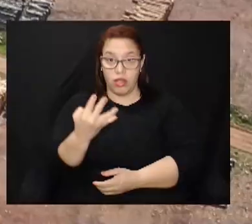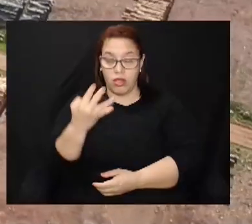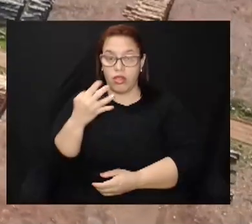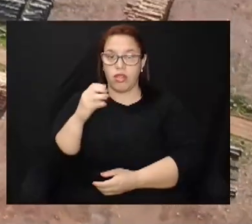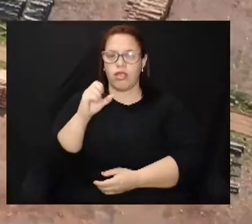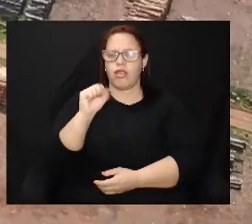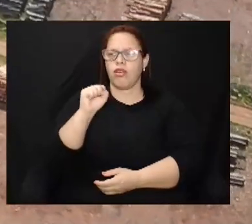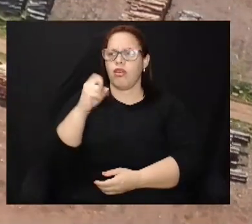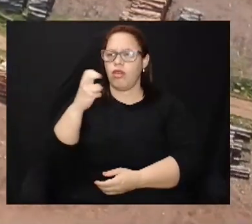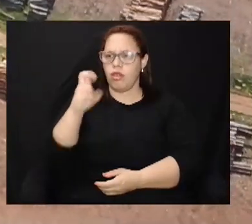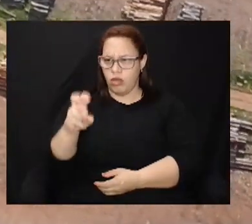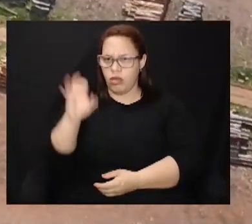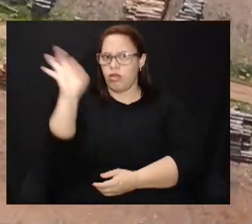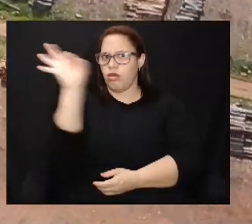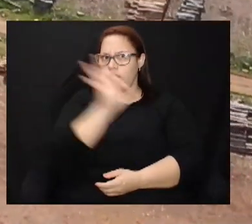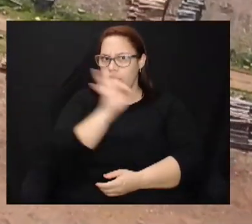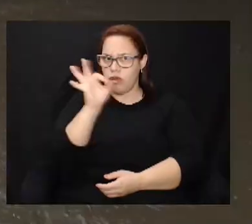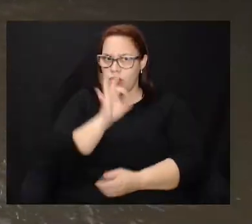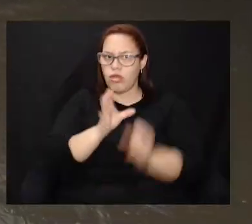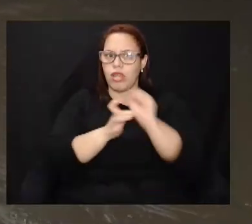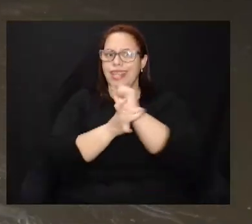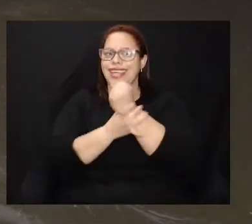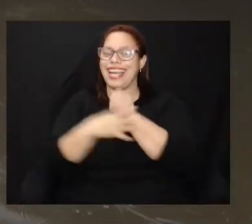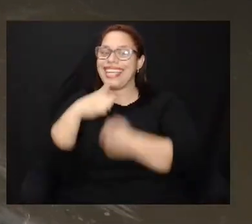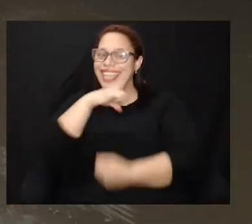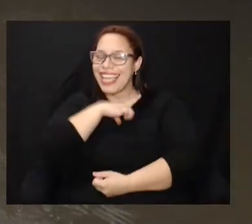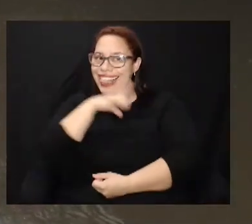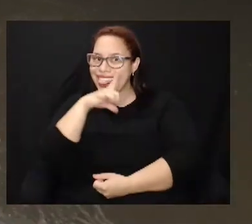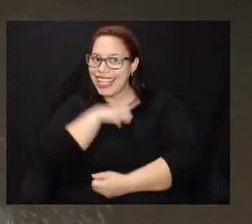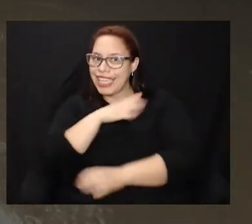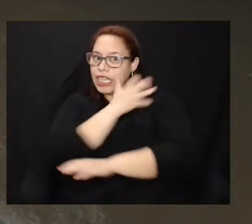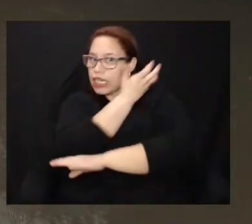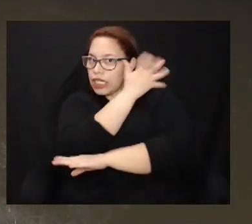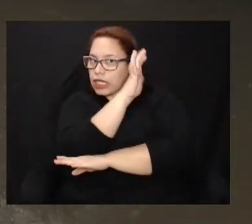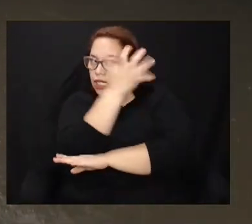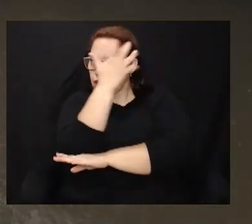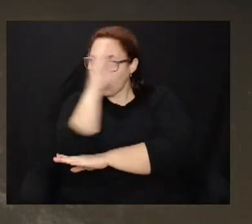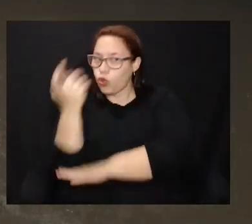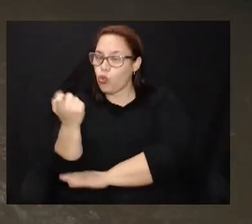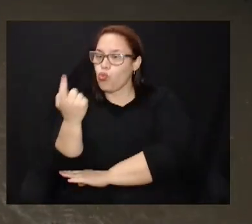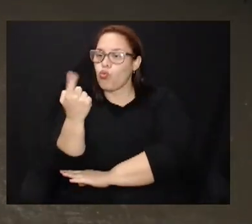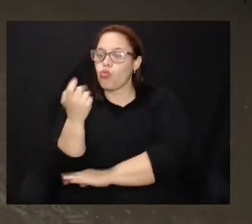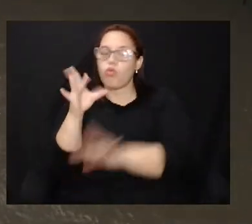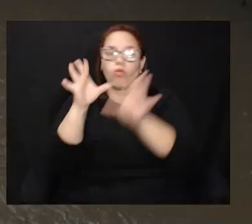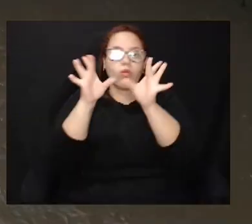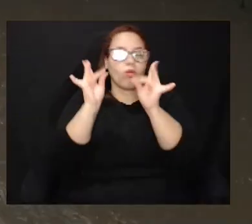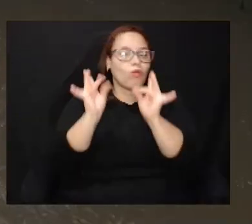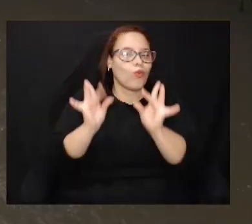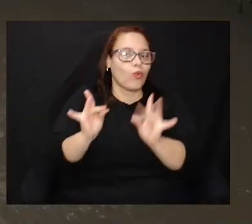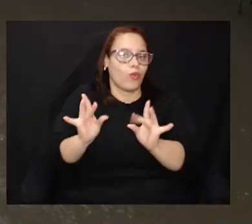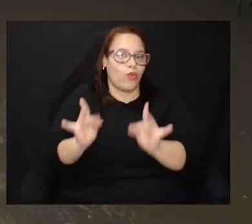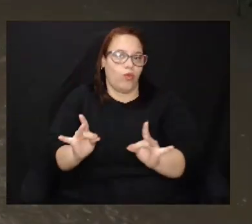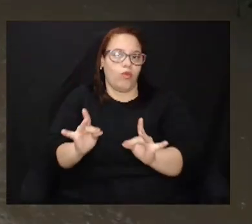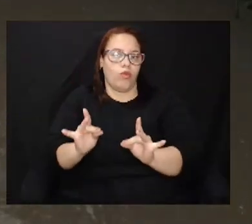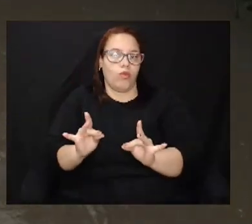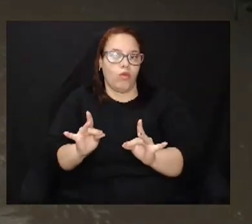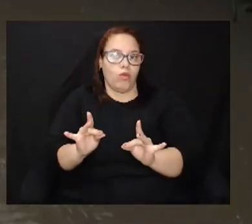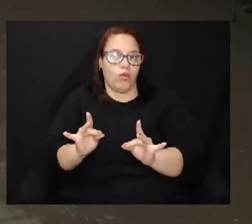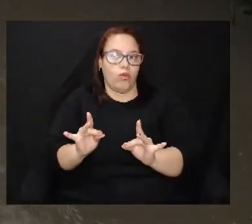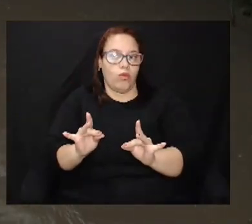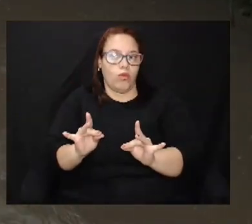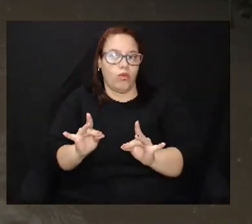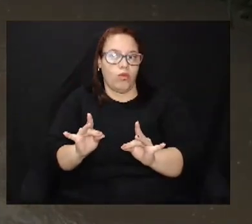85% preservados são devidos única e exclusivamente ao homem simples